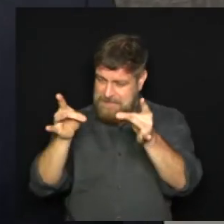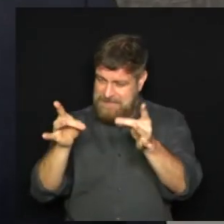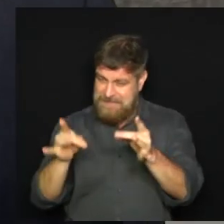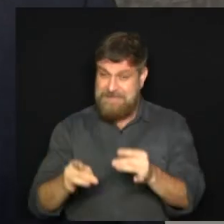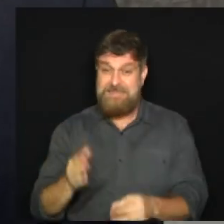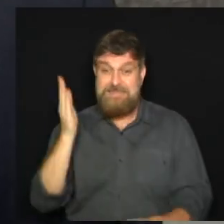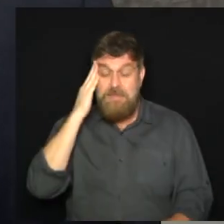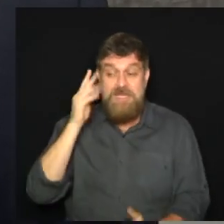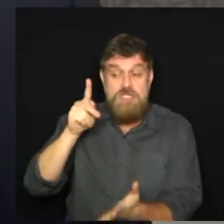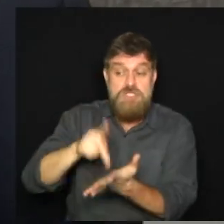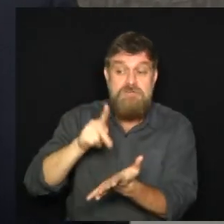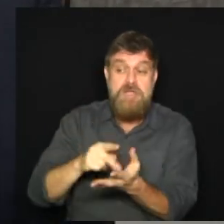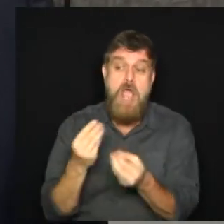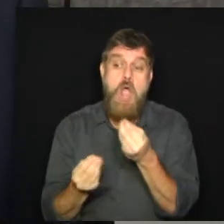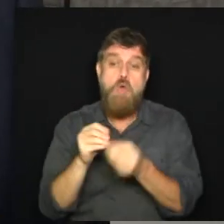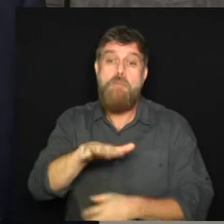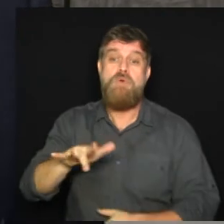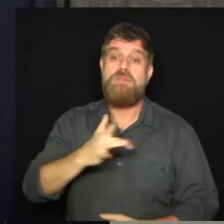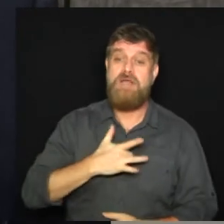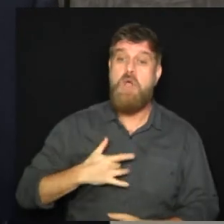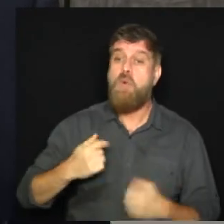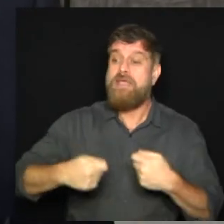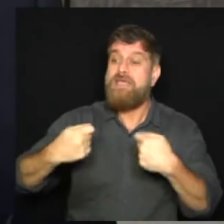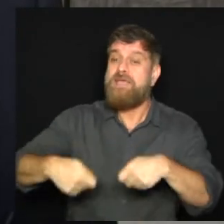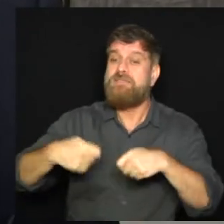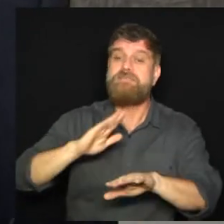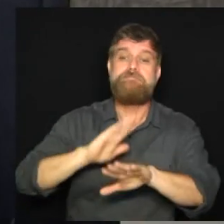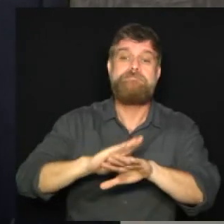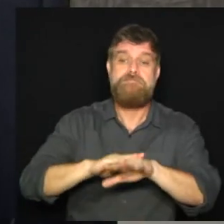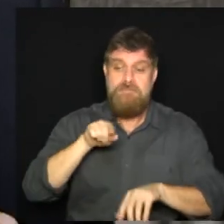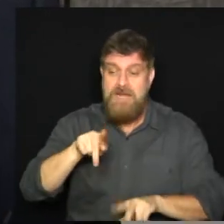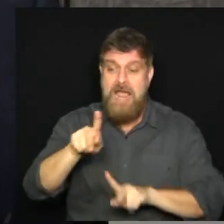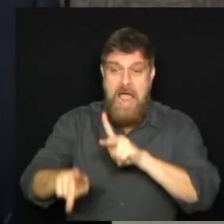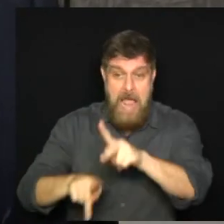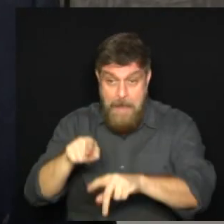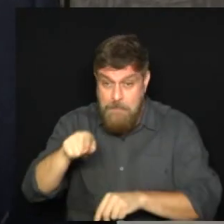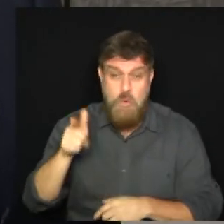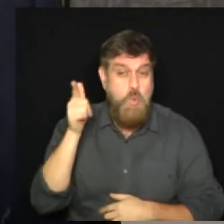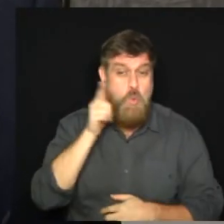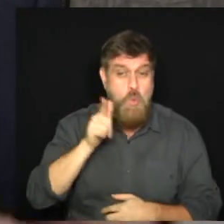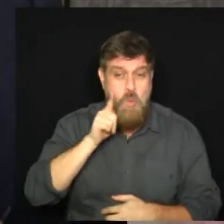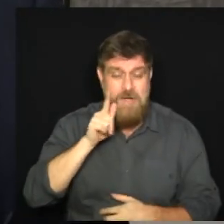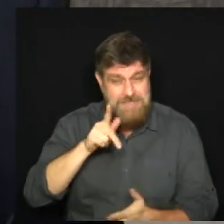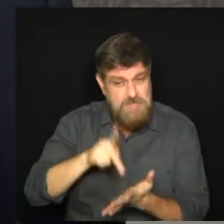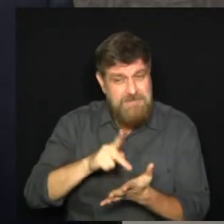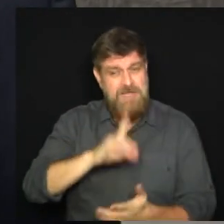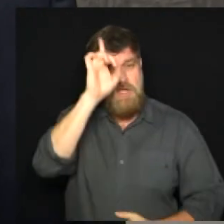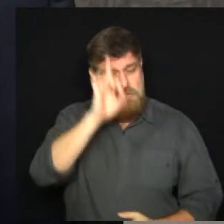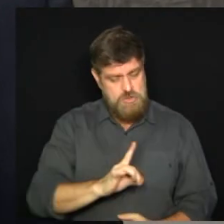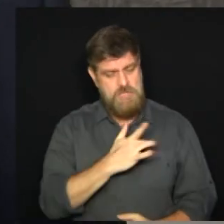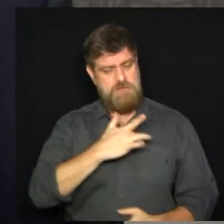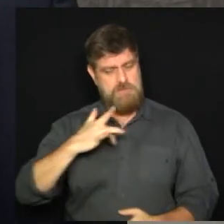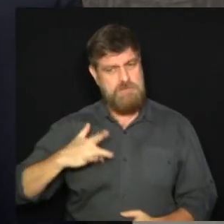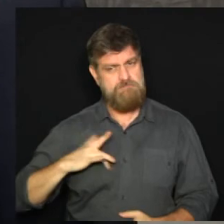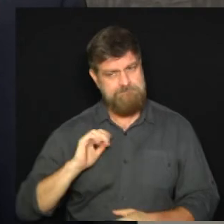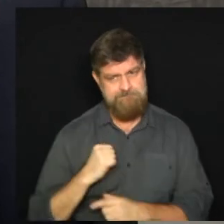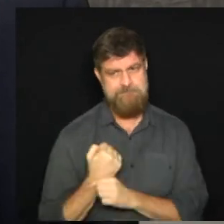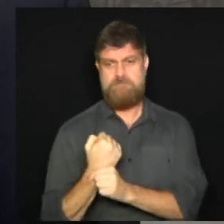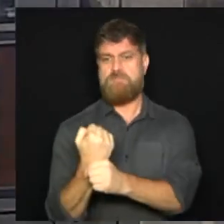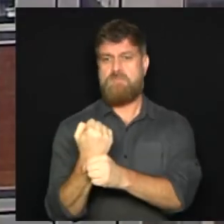realidade e a partir daí ver o que precisa ser feito para que a população possa ter o seu direito à saúde